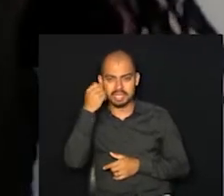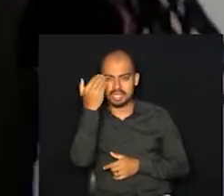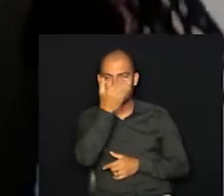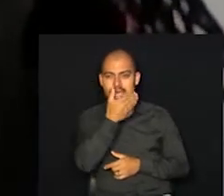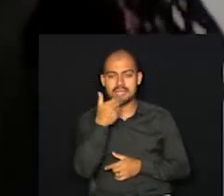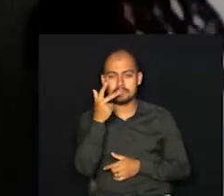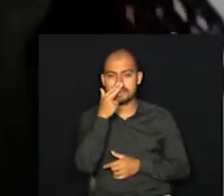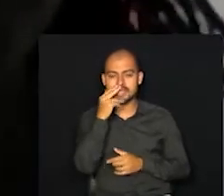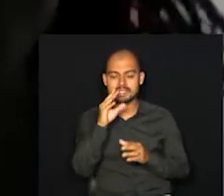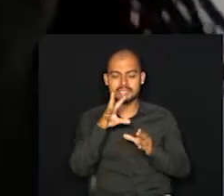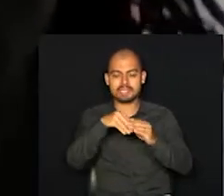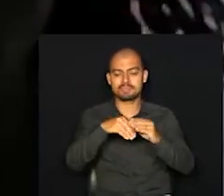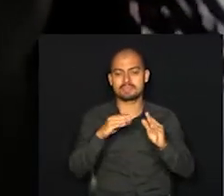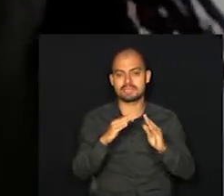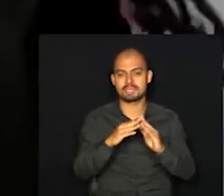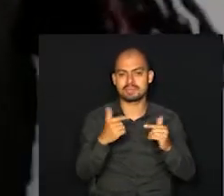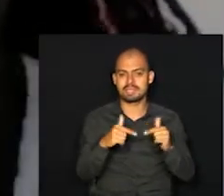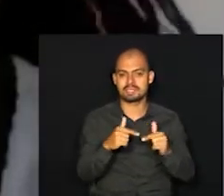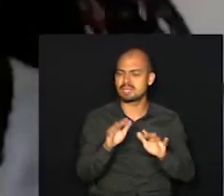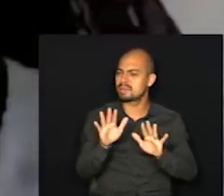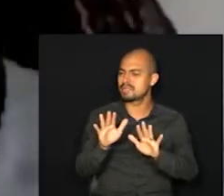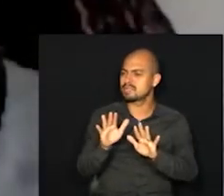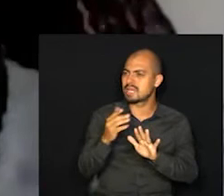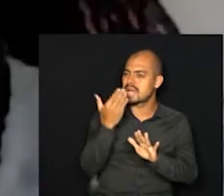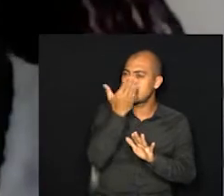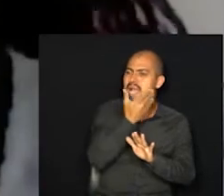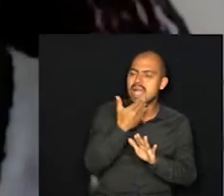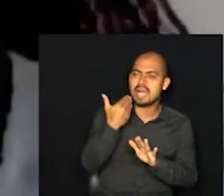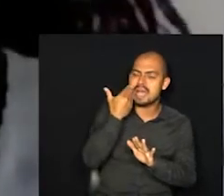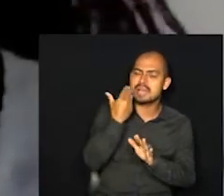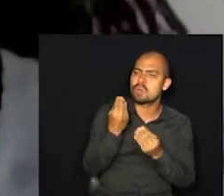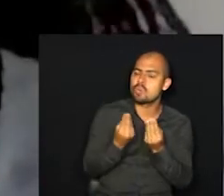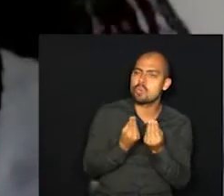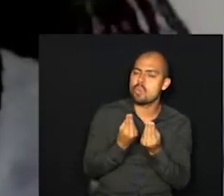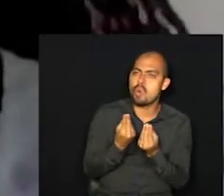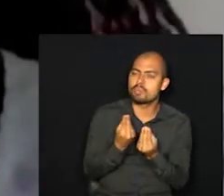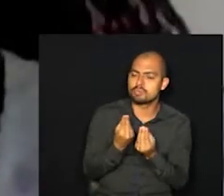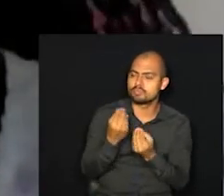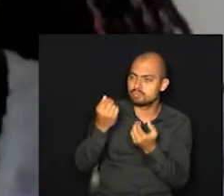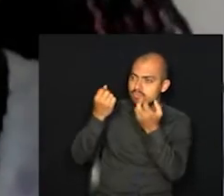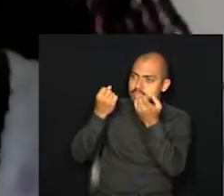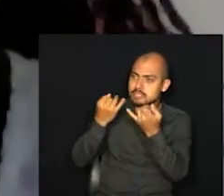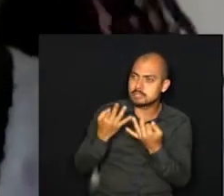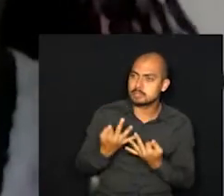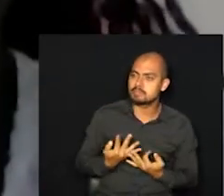doméstica. Eu falei, mas que cara que a empregada doméstica tem? Eu gostaria até que você me dissesse, porque